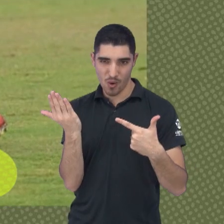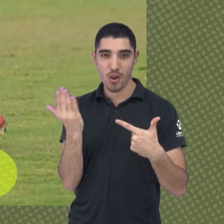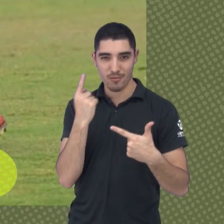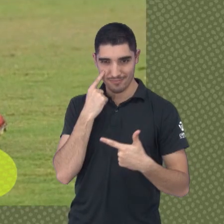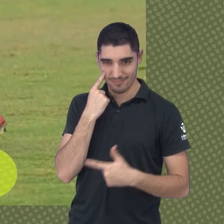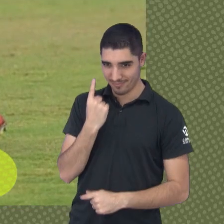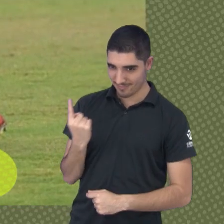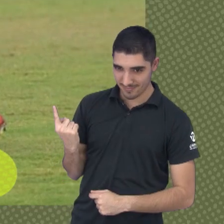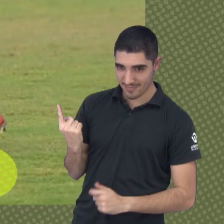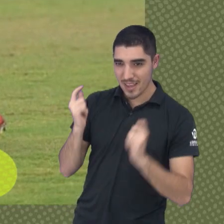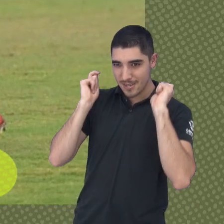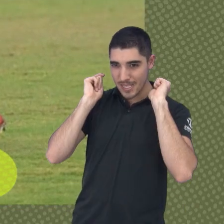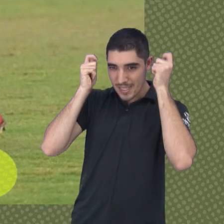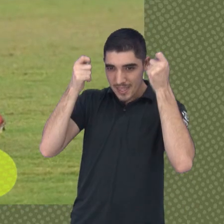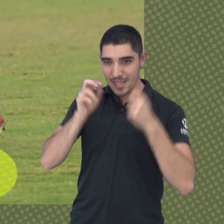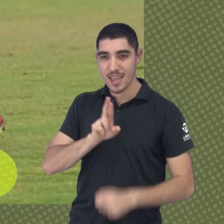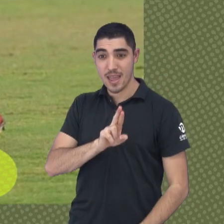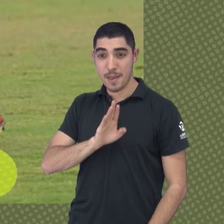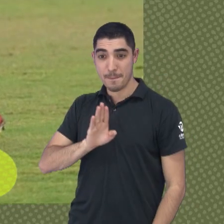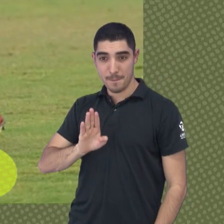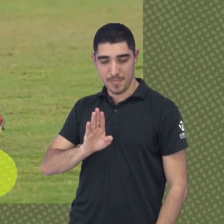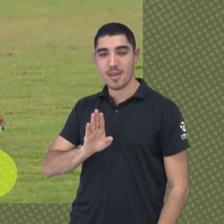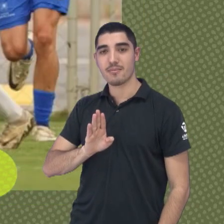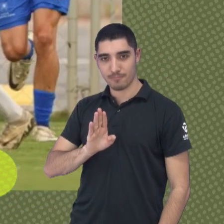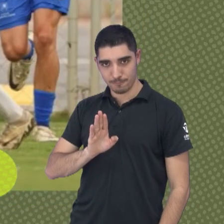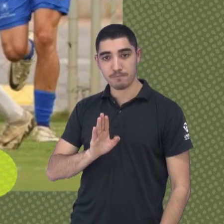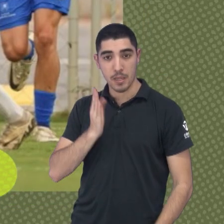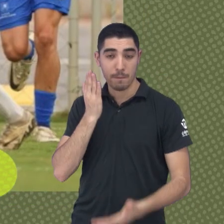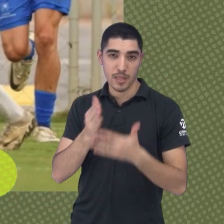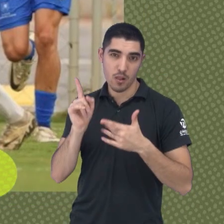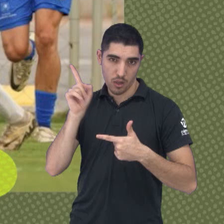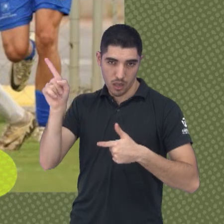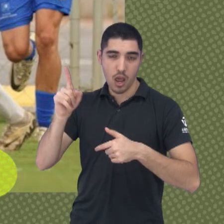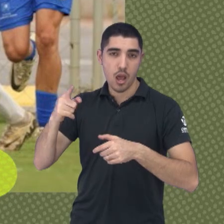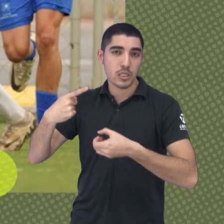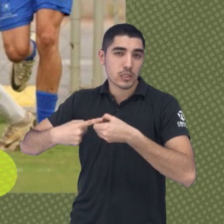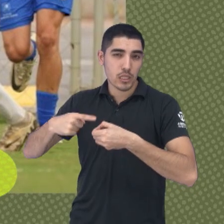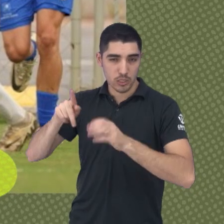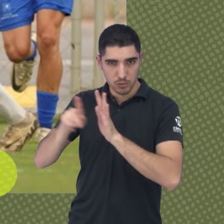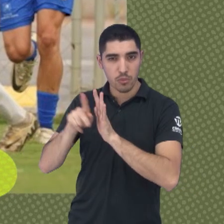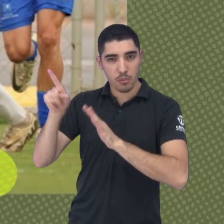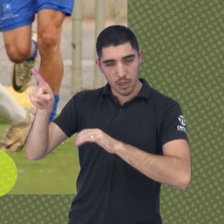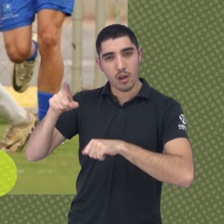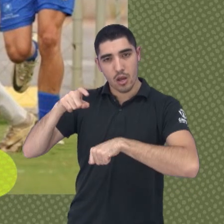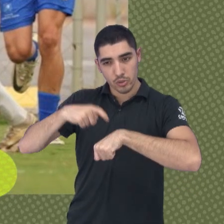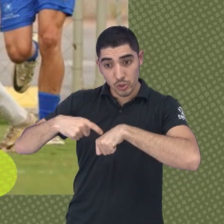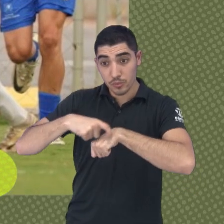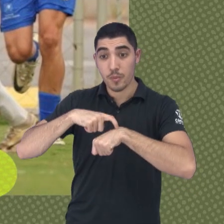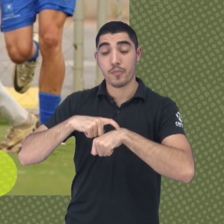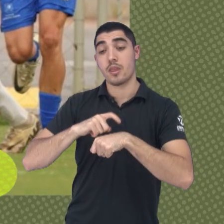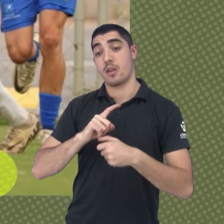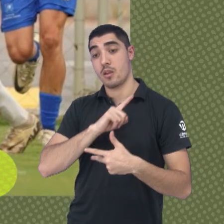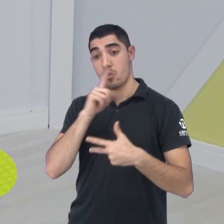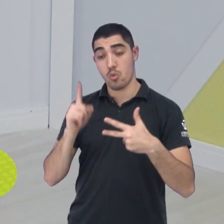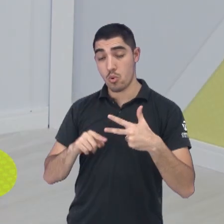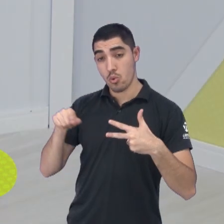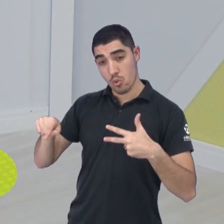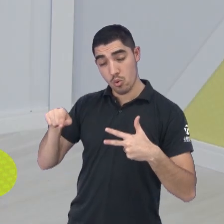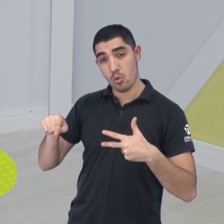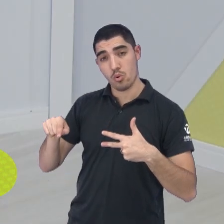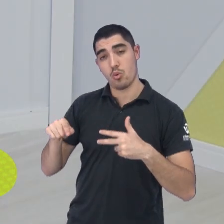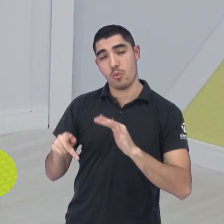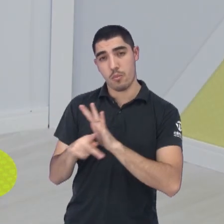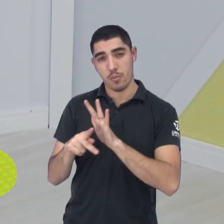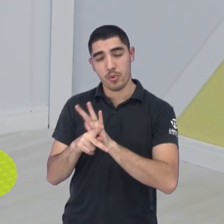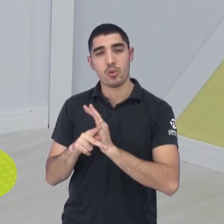aí que você tá vendo para o Red Bull Bragantino lá em Atibaia. O São José é o lanterna do grupo com apenas 1 ponto em 2 jogos. O Guarani